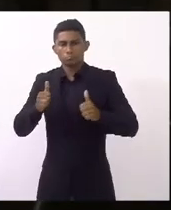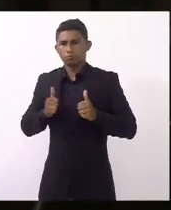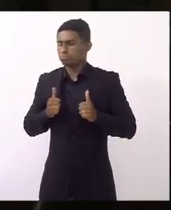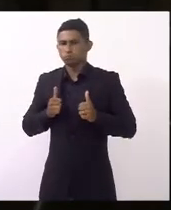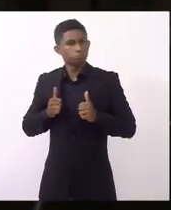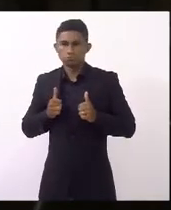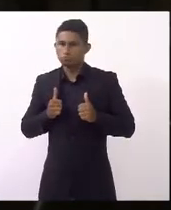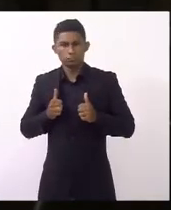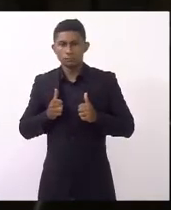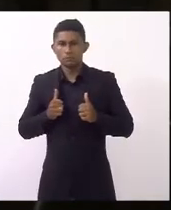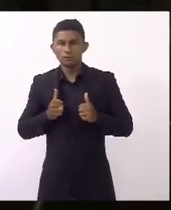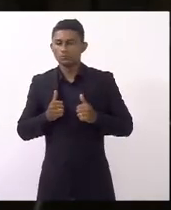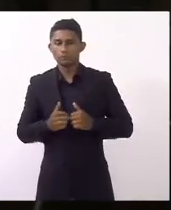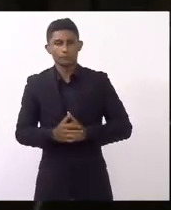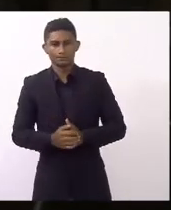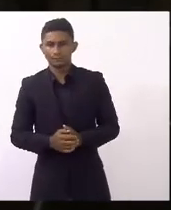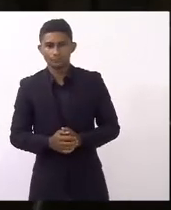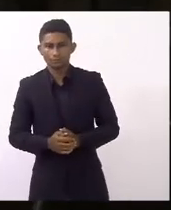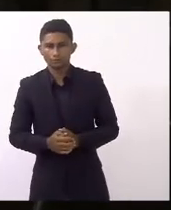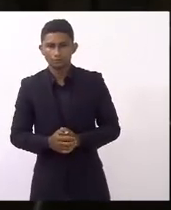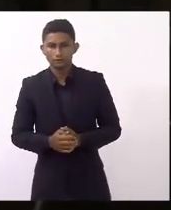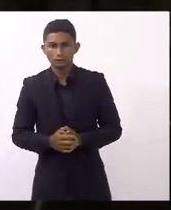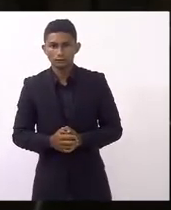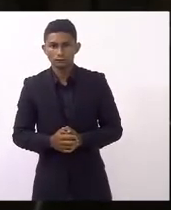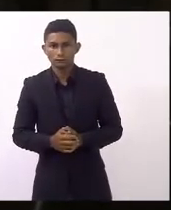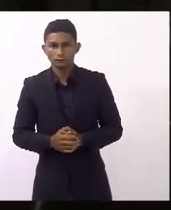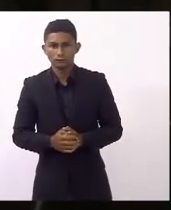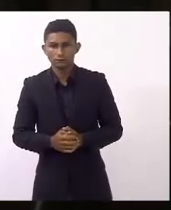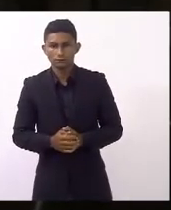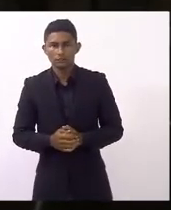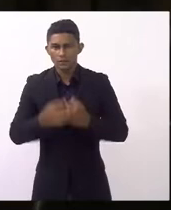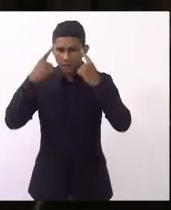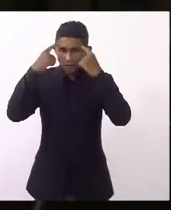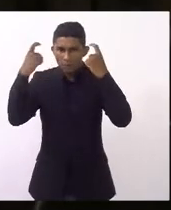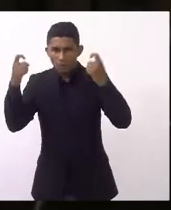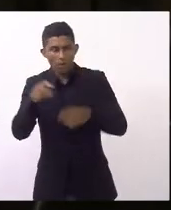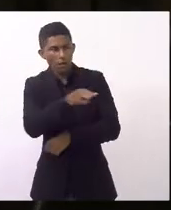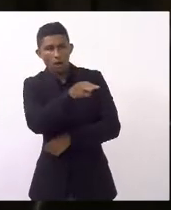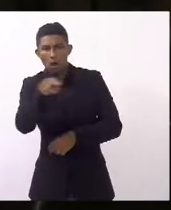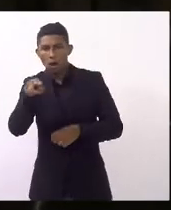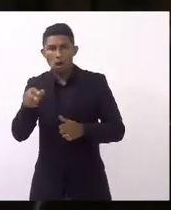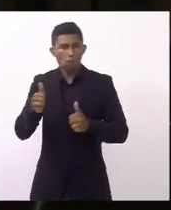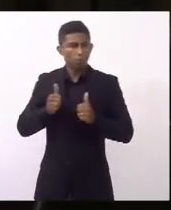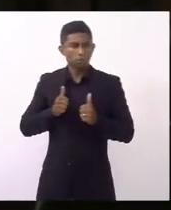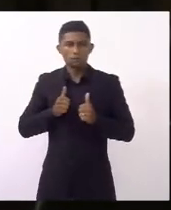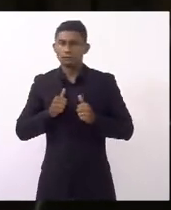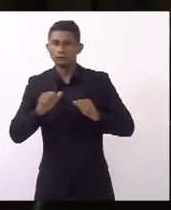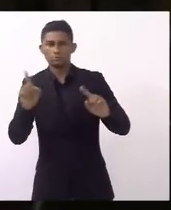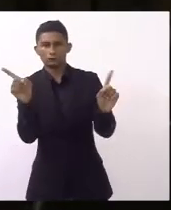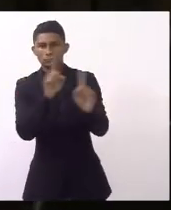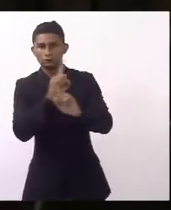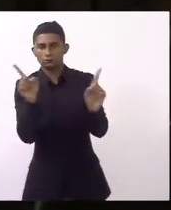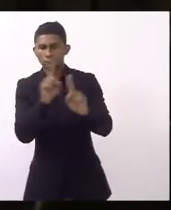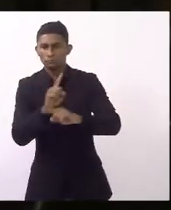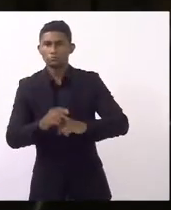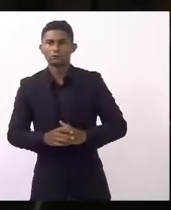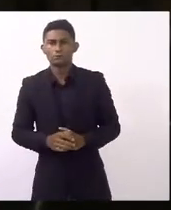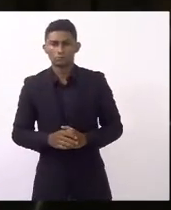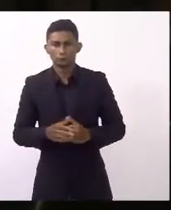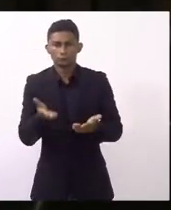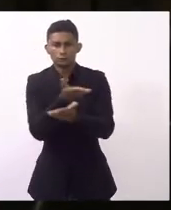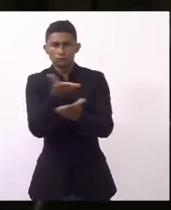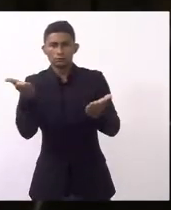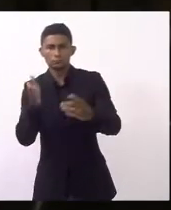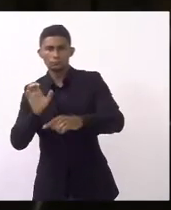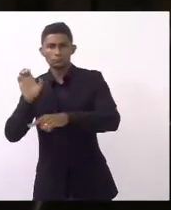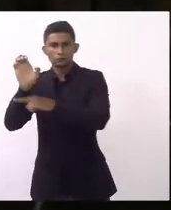todas essas movimentações de violência cometida pelo Estado com a conivência do Estado